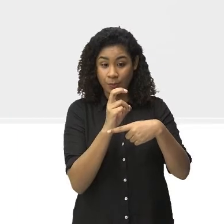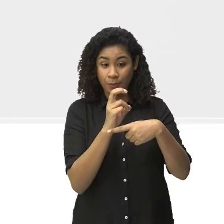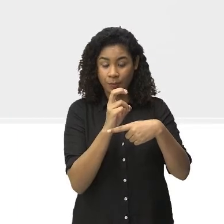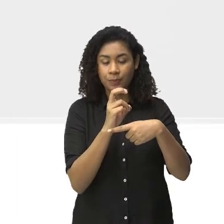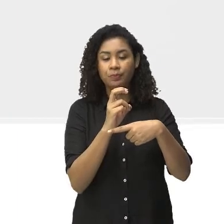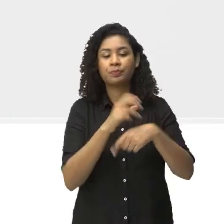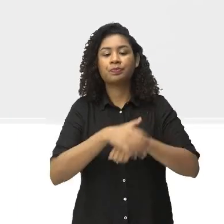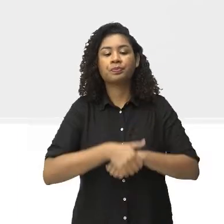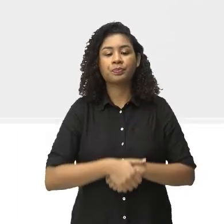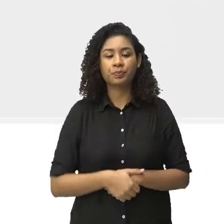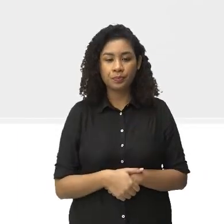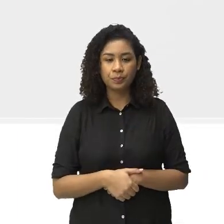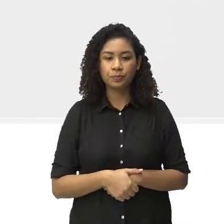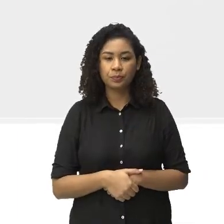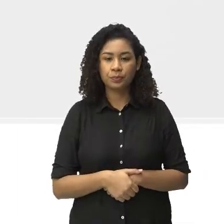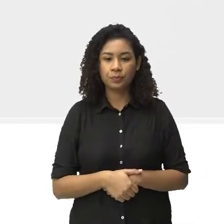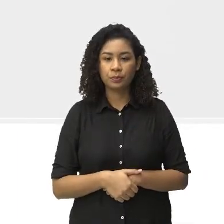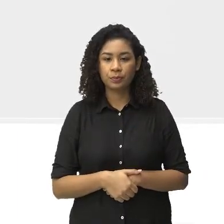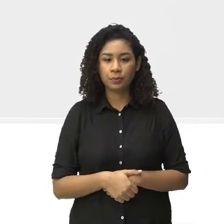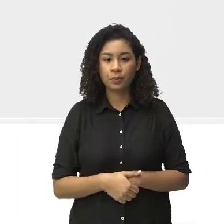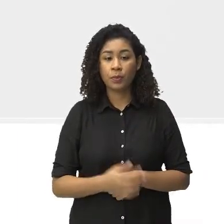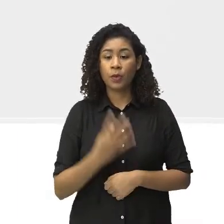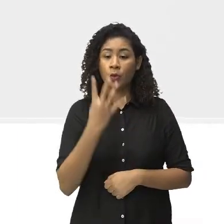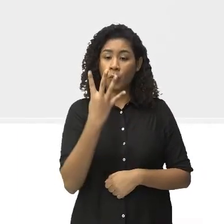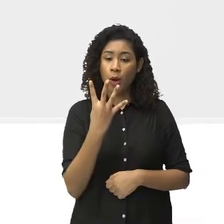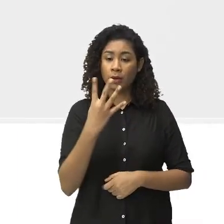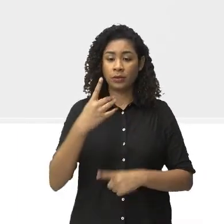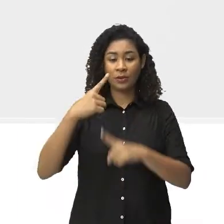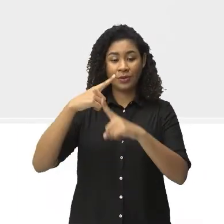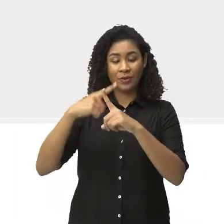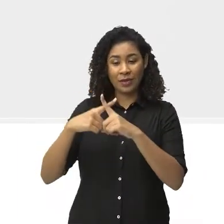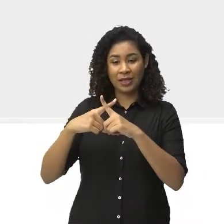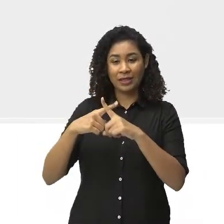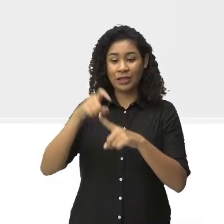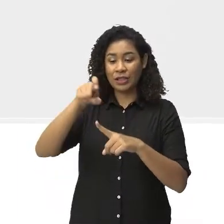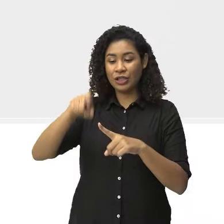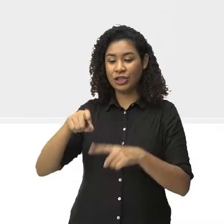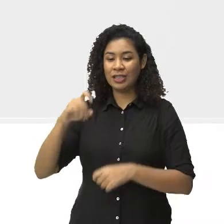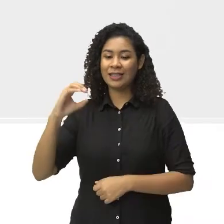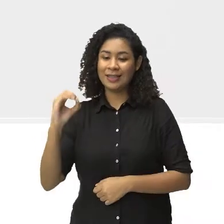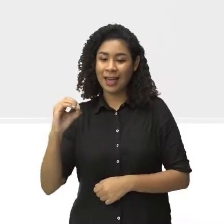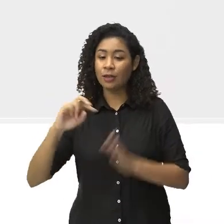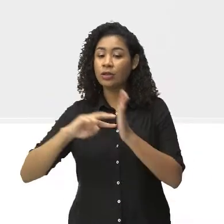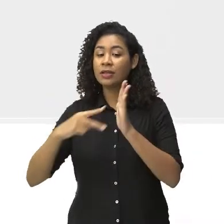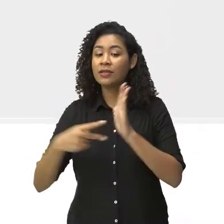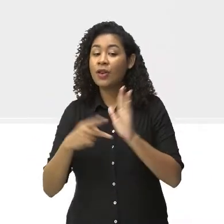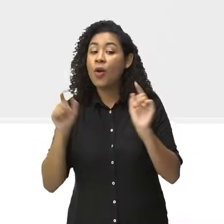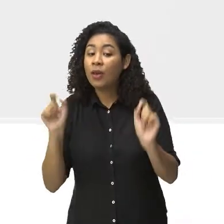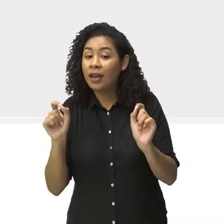4 vezes o valor de x0, que é 5. Tranquilos?